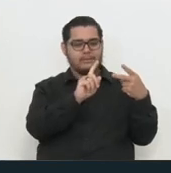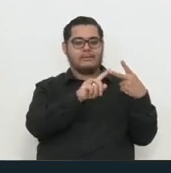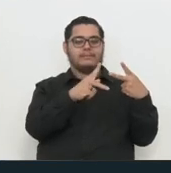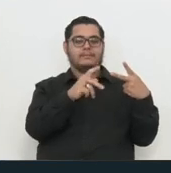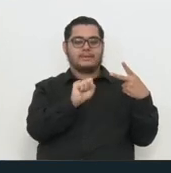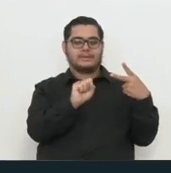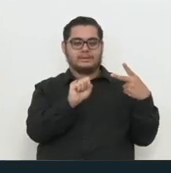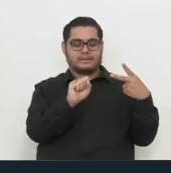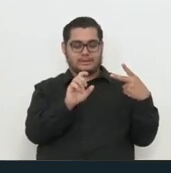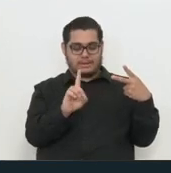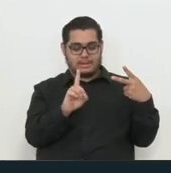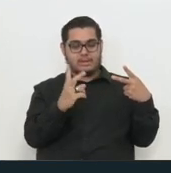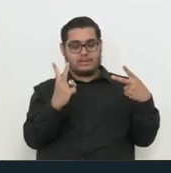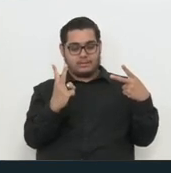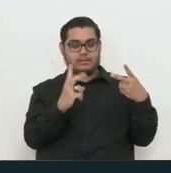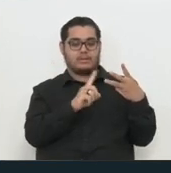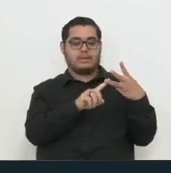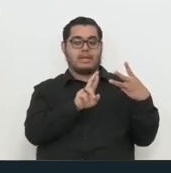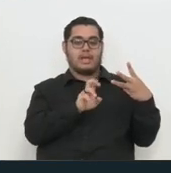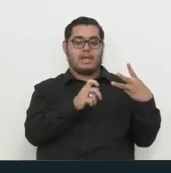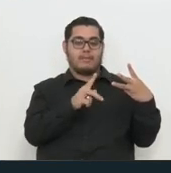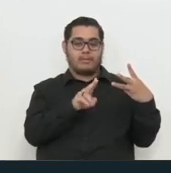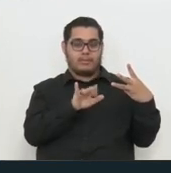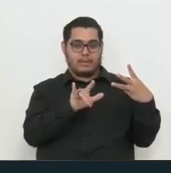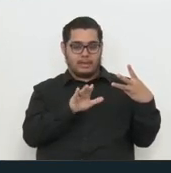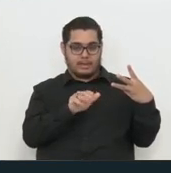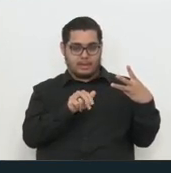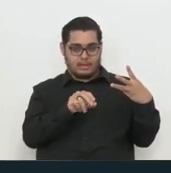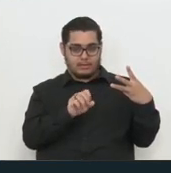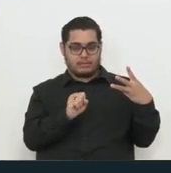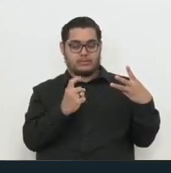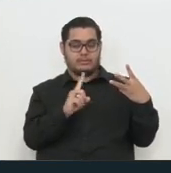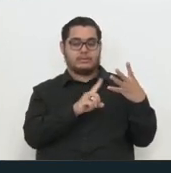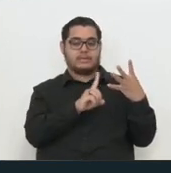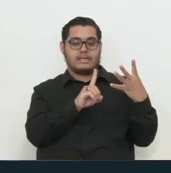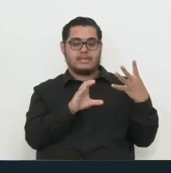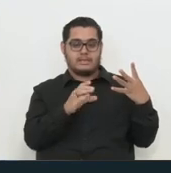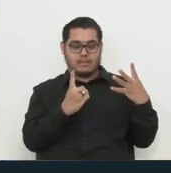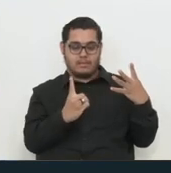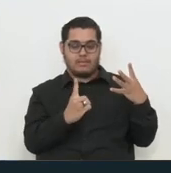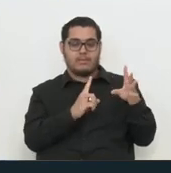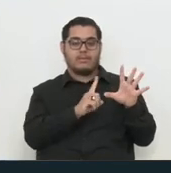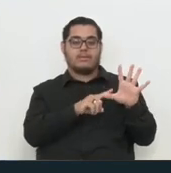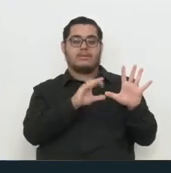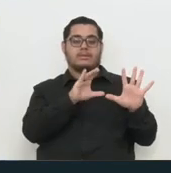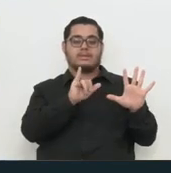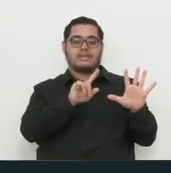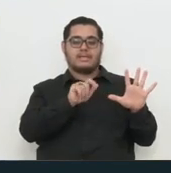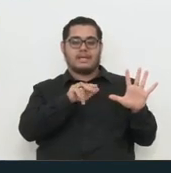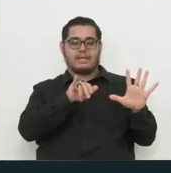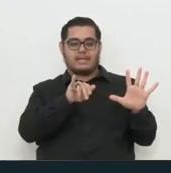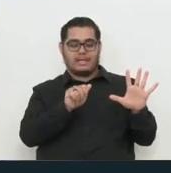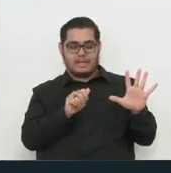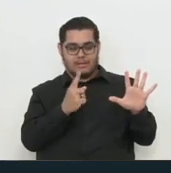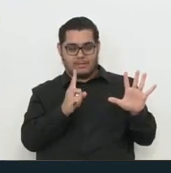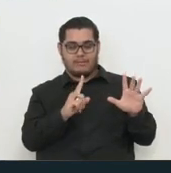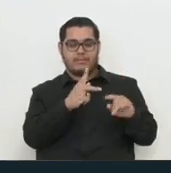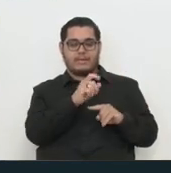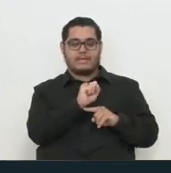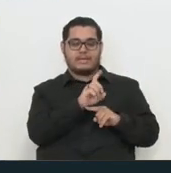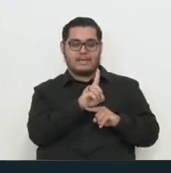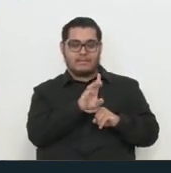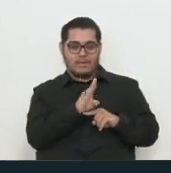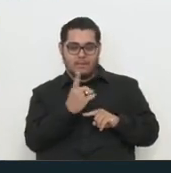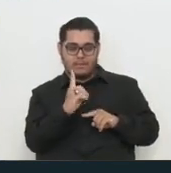2 republicanos um dc1 cidadania um PSDB 1 psc1